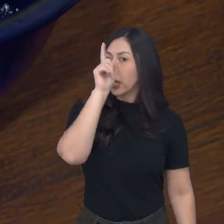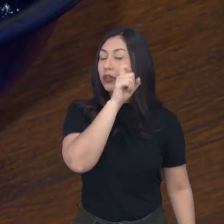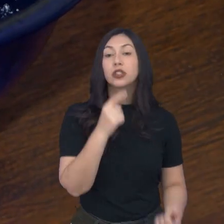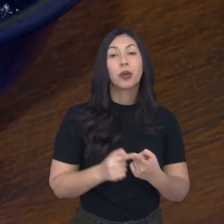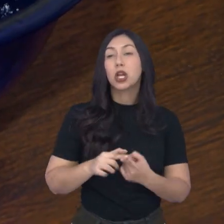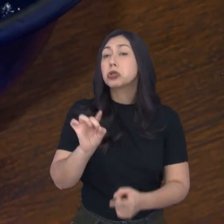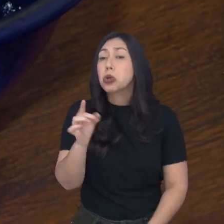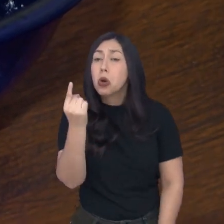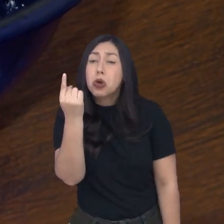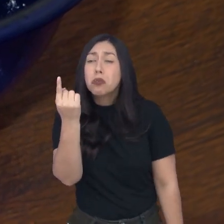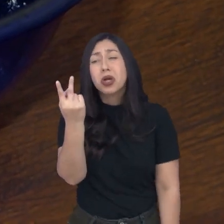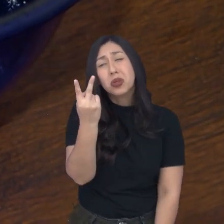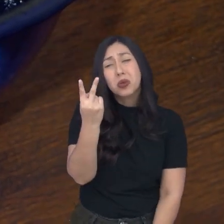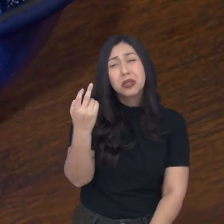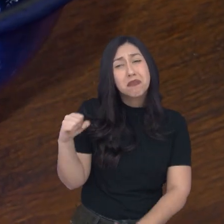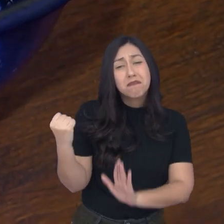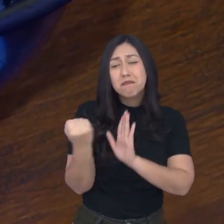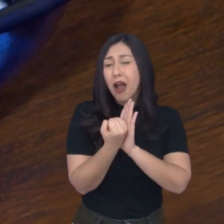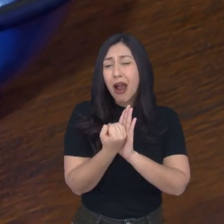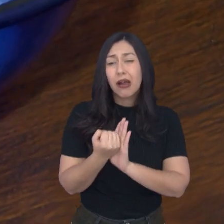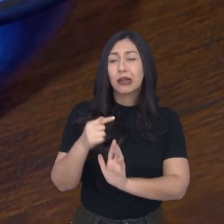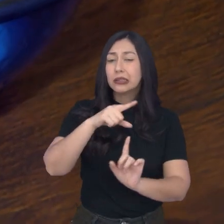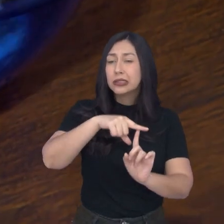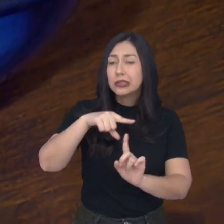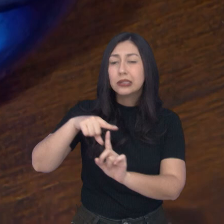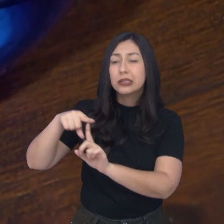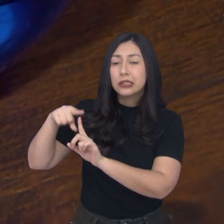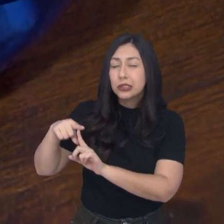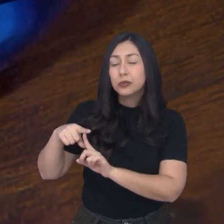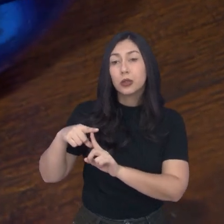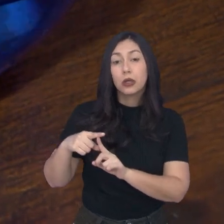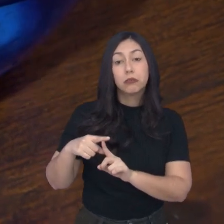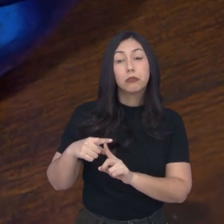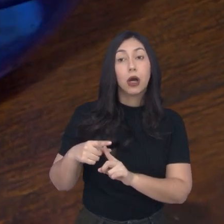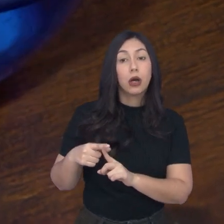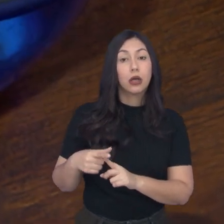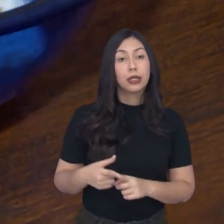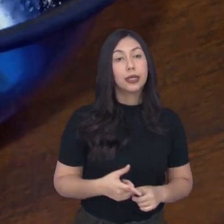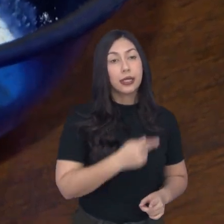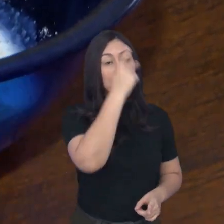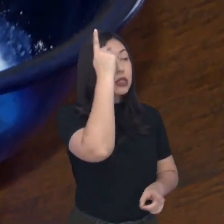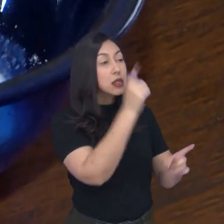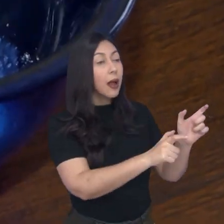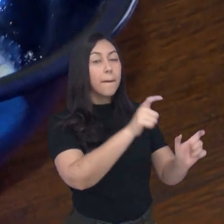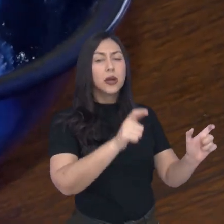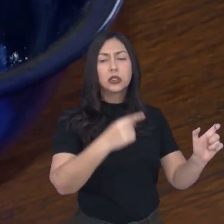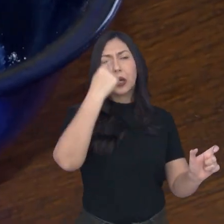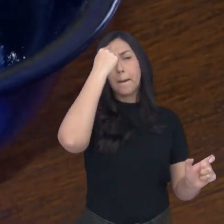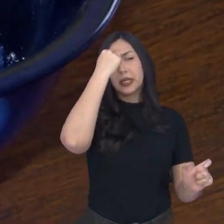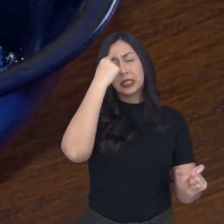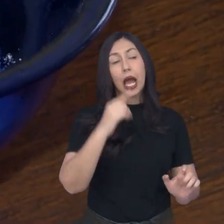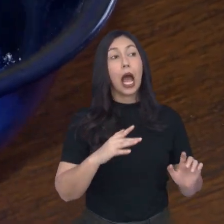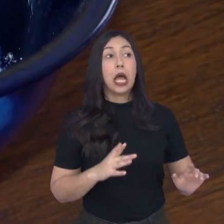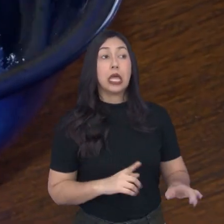tinha uma, duas variedades de leite. Aí agora... Muita gente deve estar se perguntando assim, ah, mas quando